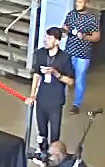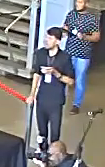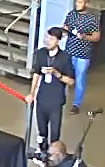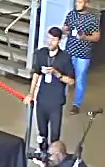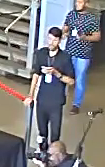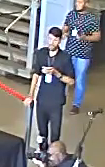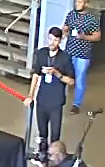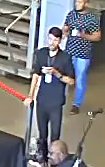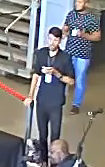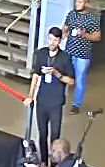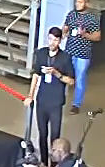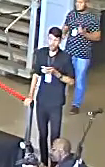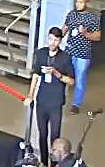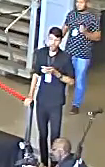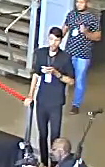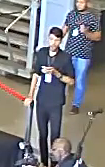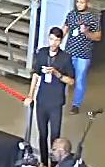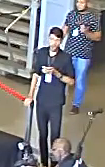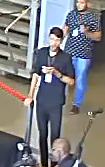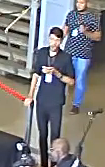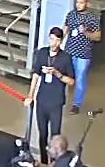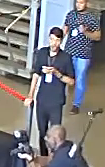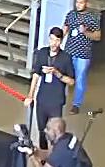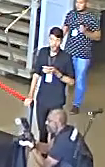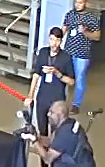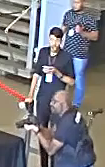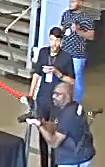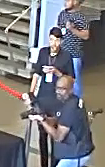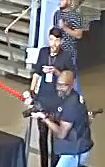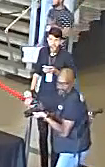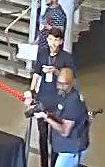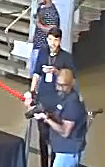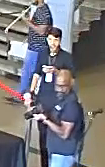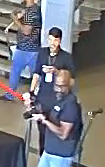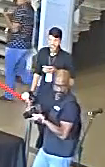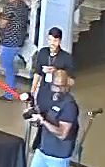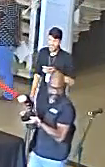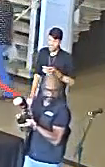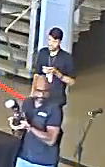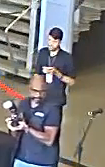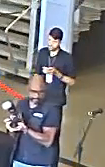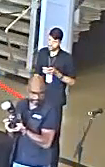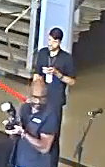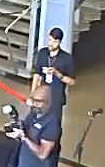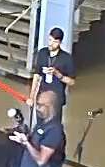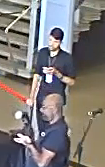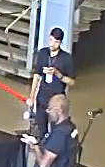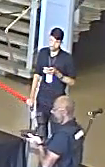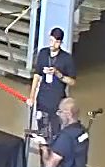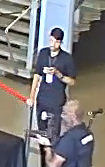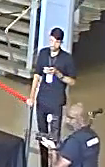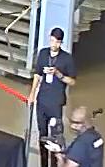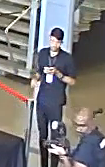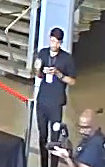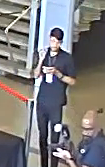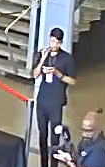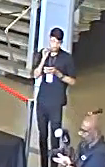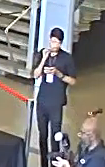Norma estipulando contrário que assim que nós temos que seguir o que tá especificada então quando a gente vai fiscalizar fiscalizar a gente